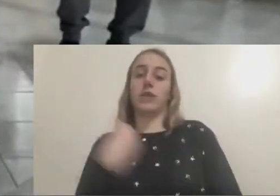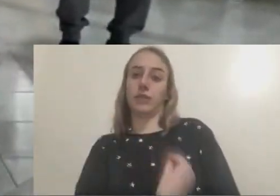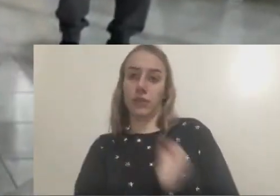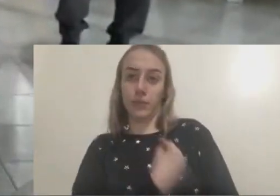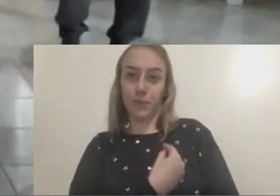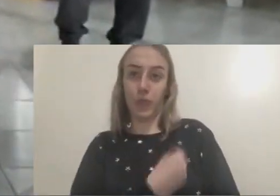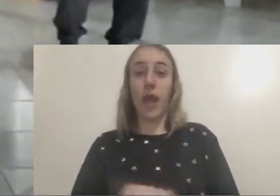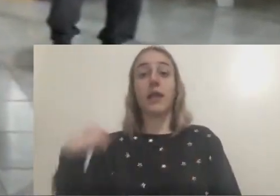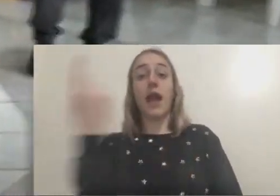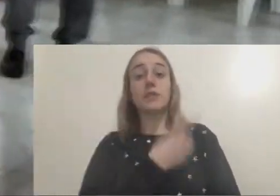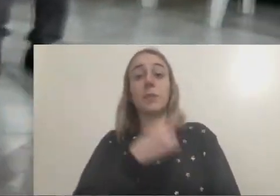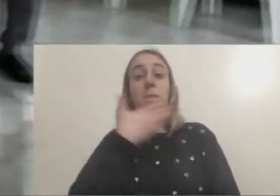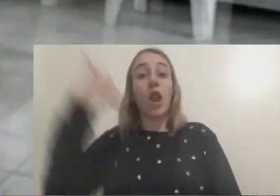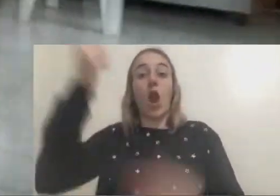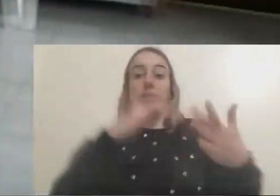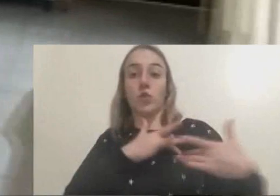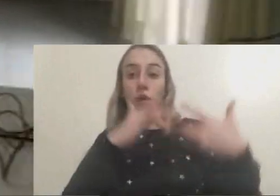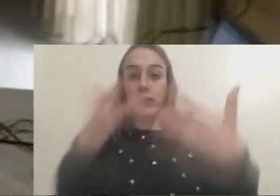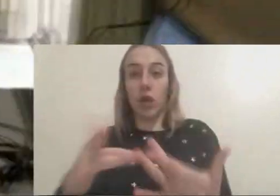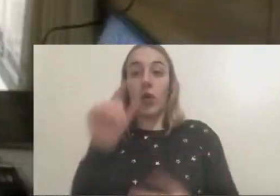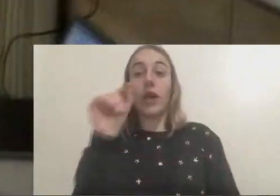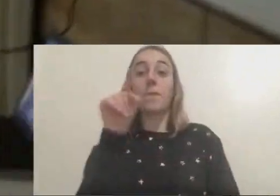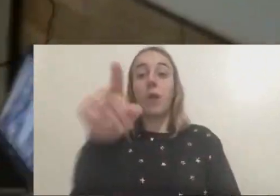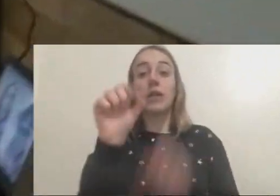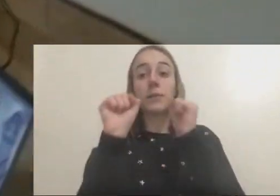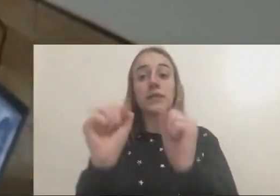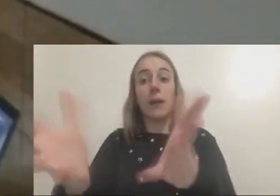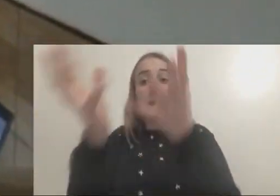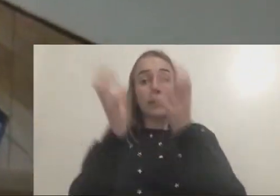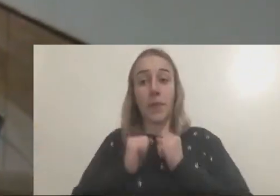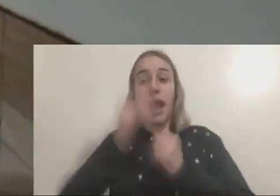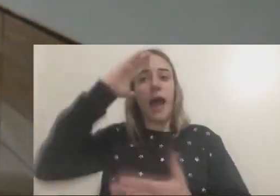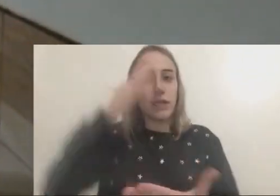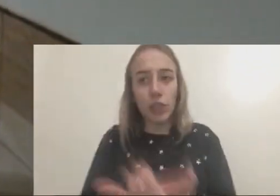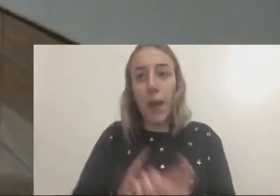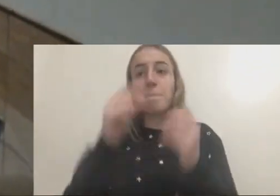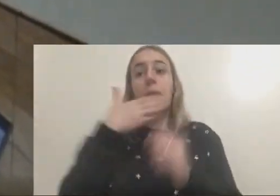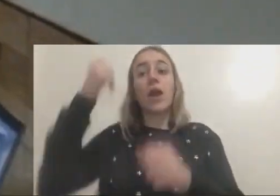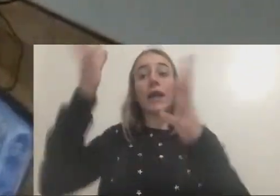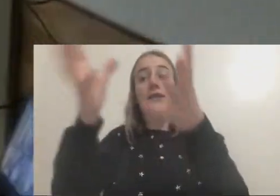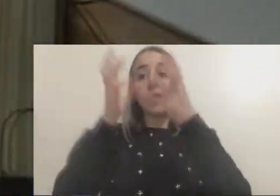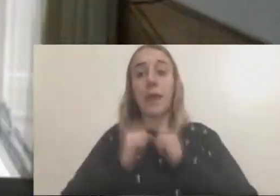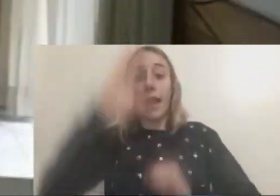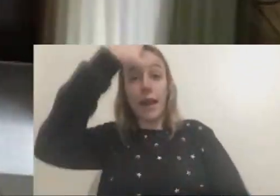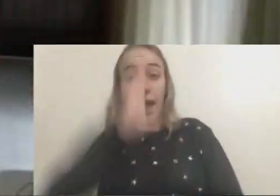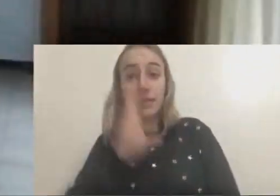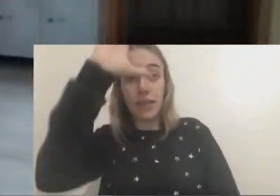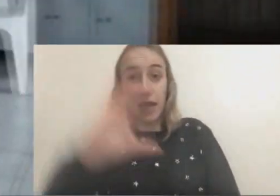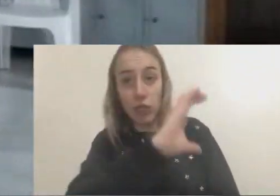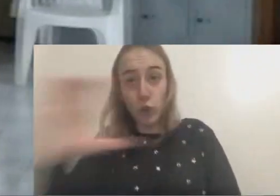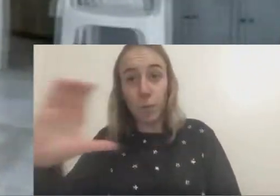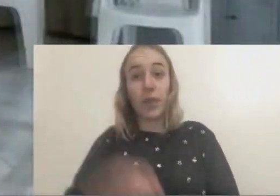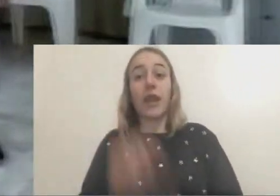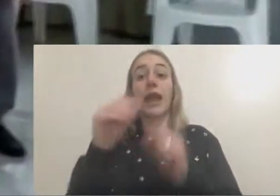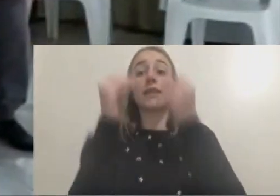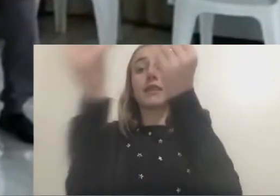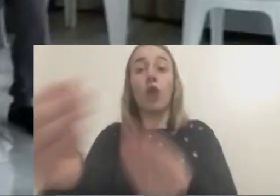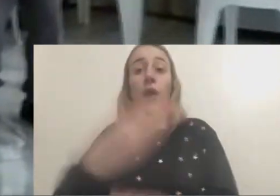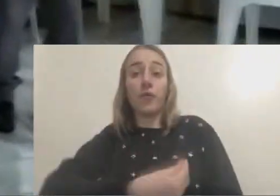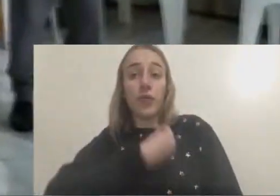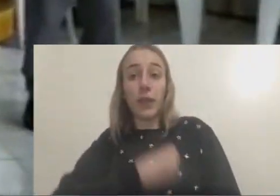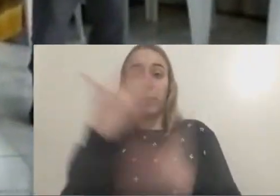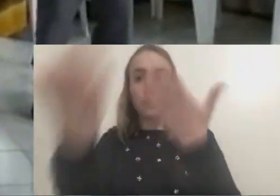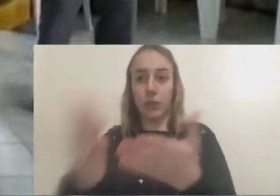existirmos Das melhores doações Que você pode receber Acredite-o O melhor é receber a graça de Cristo